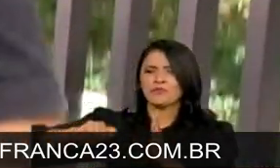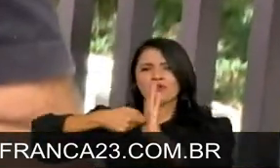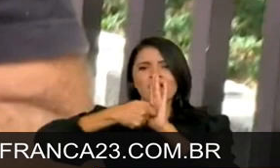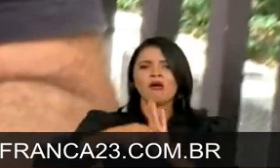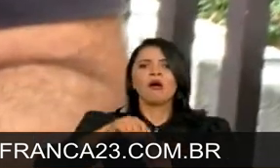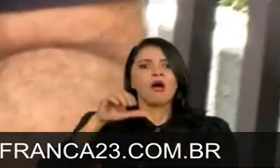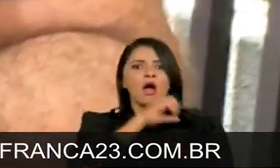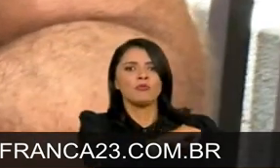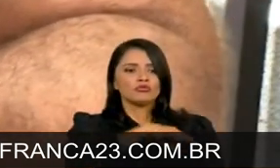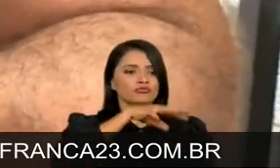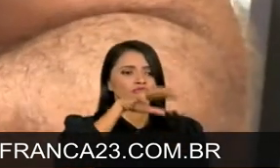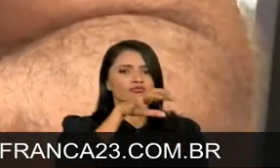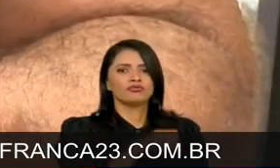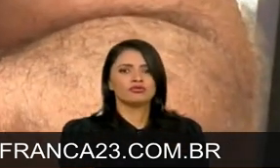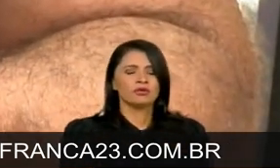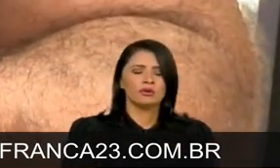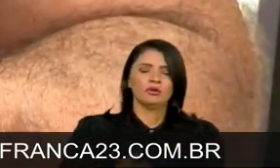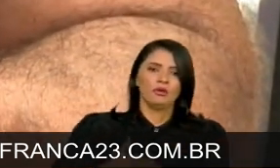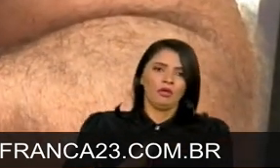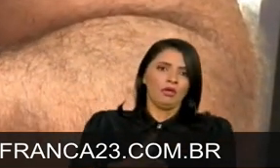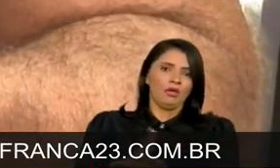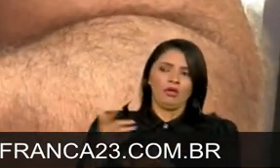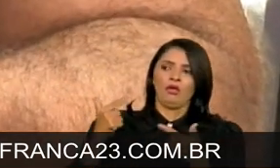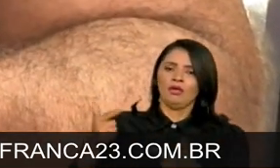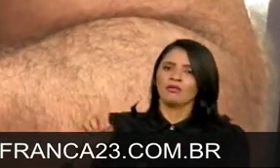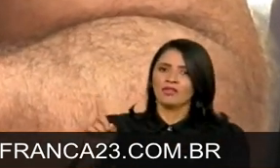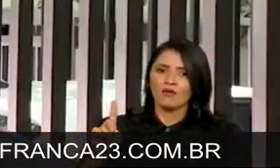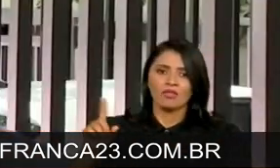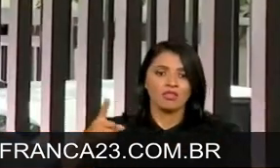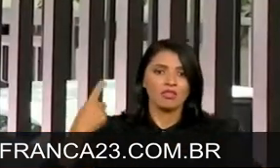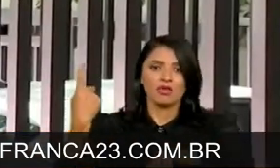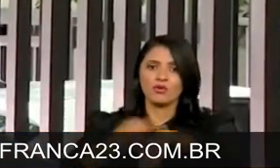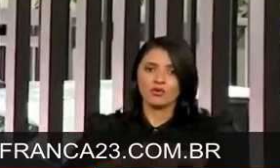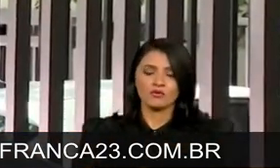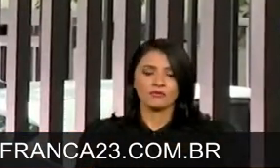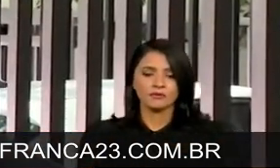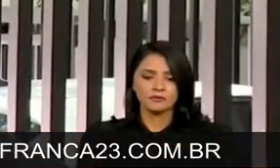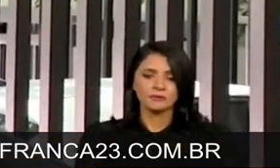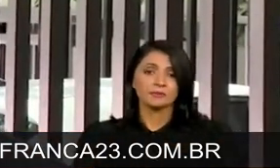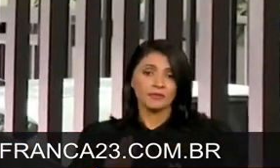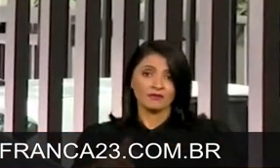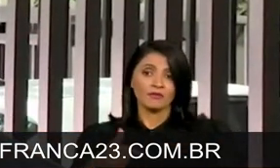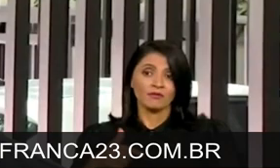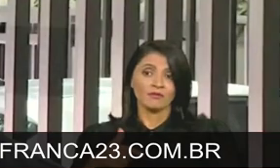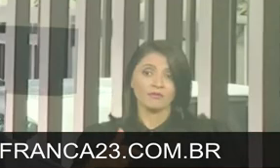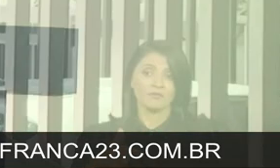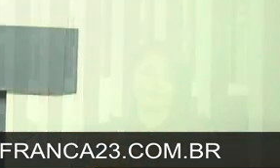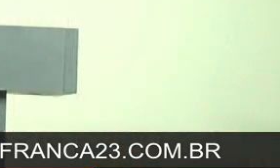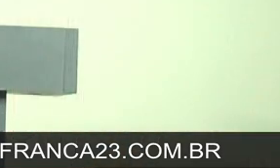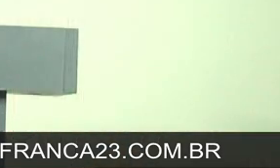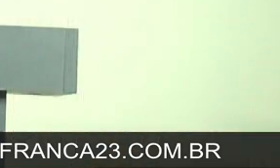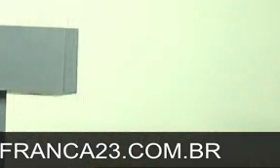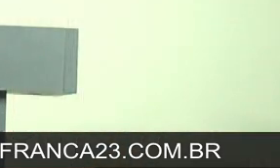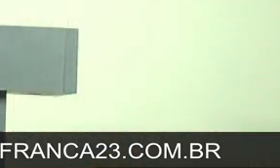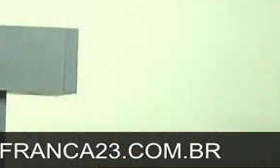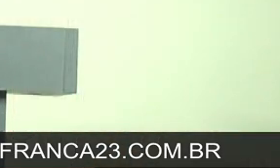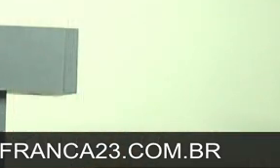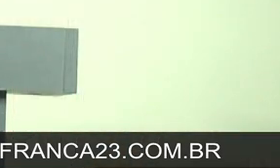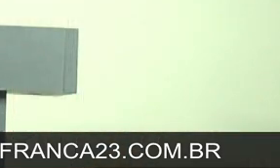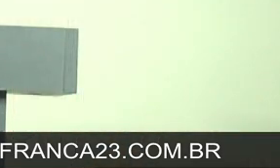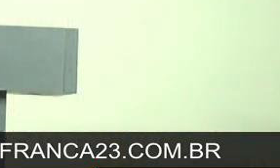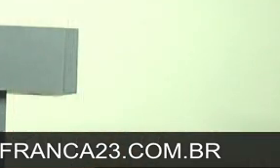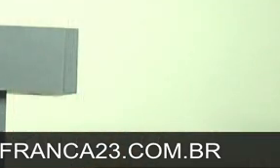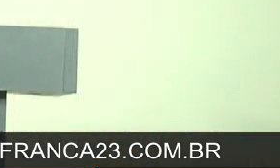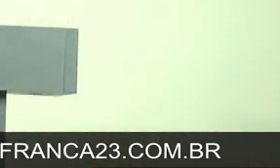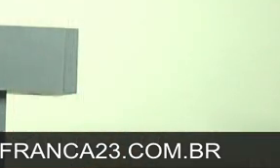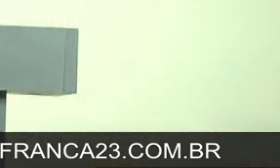o cadastro Não Me Perturbe imediatamente. Pelo menos vamos ver se eu tenho um pouco de sossego. É isso aí, a